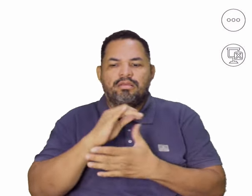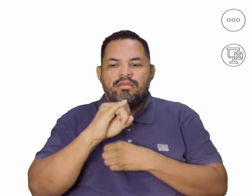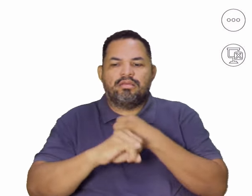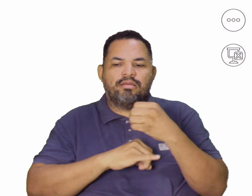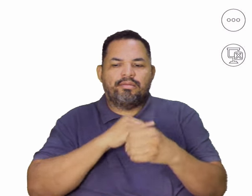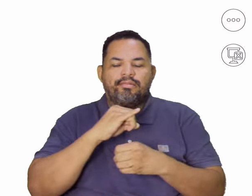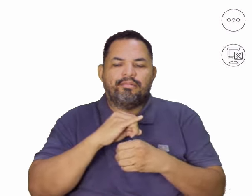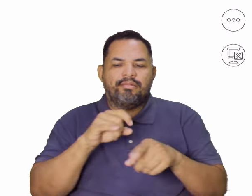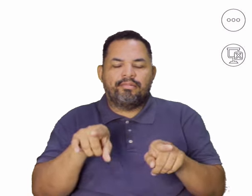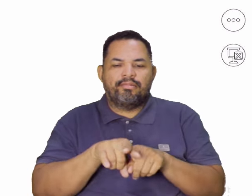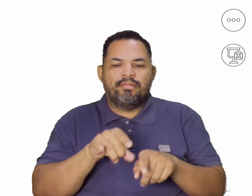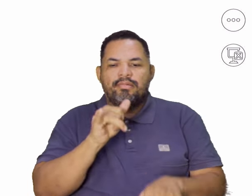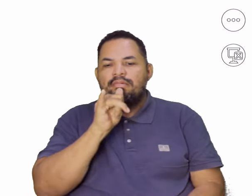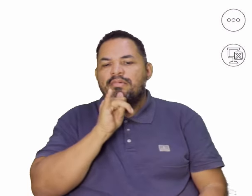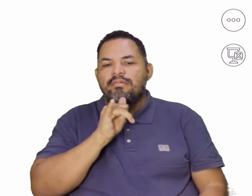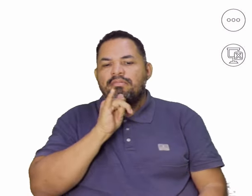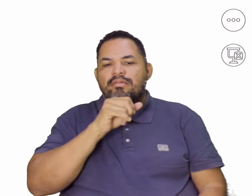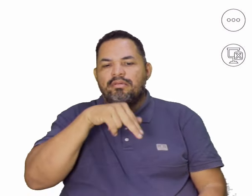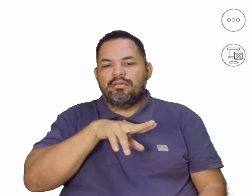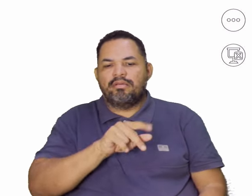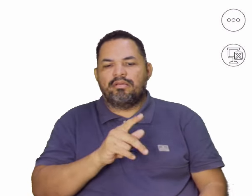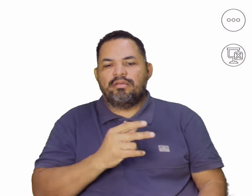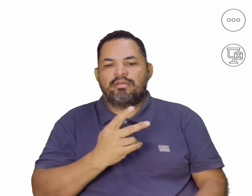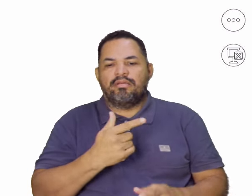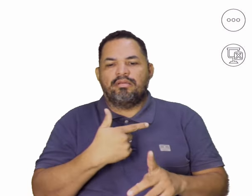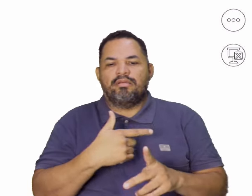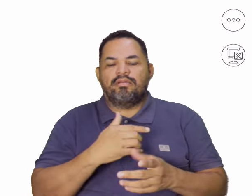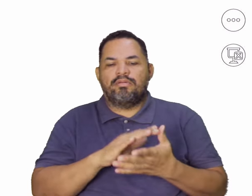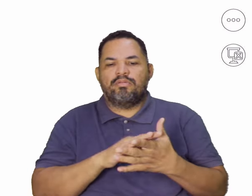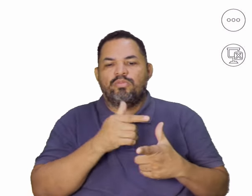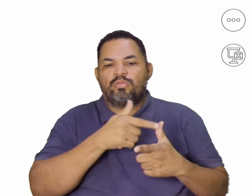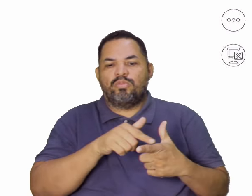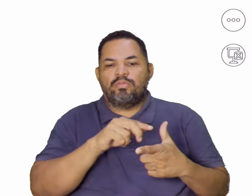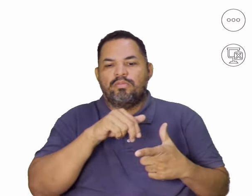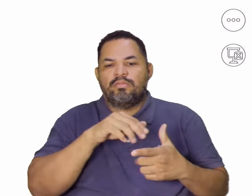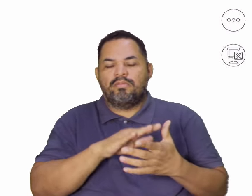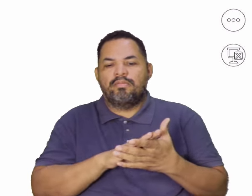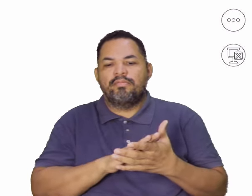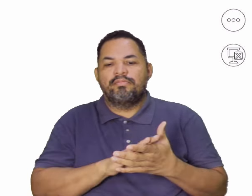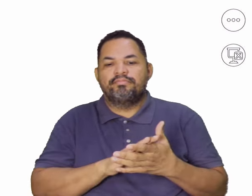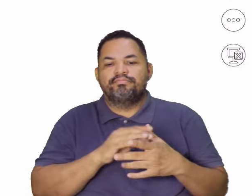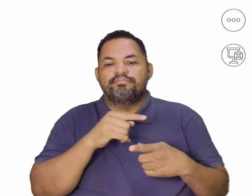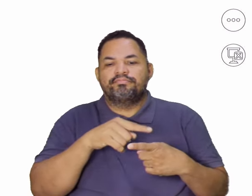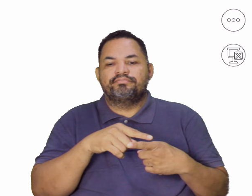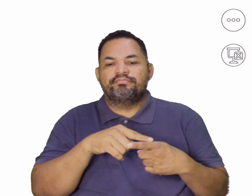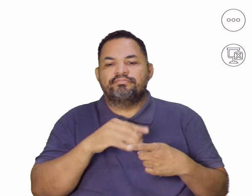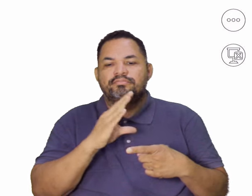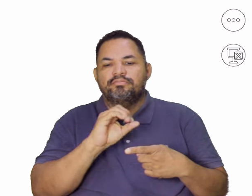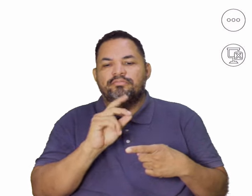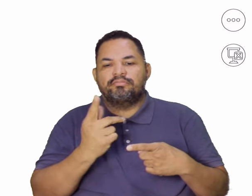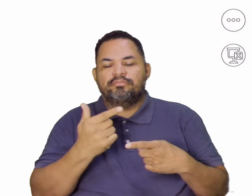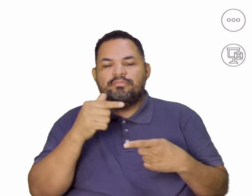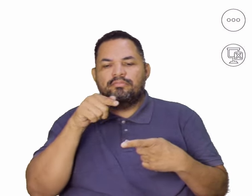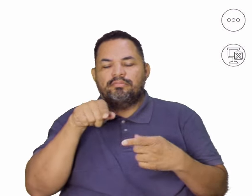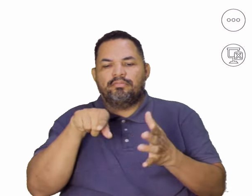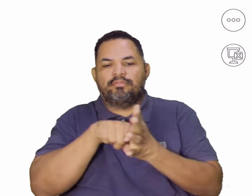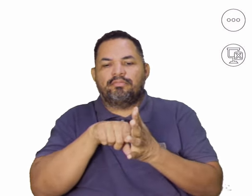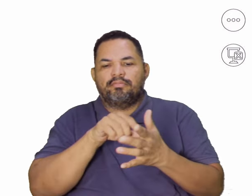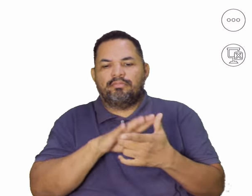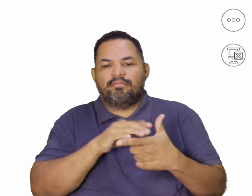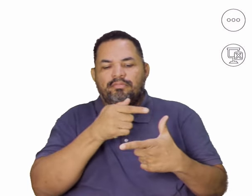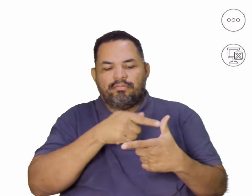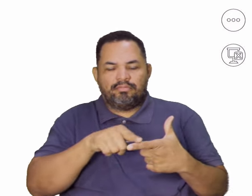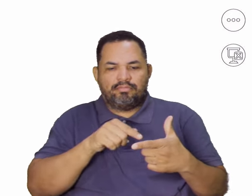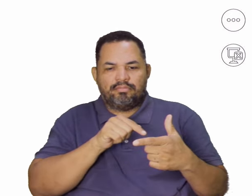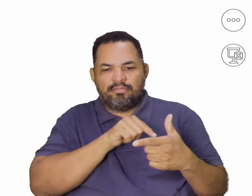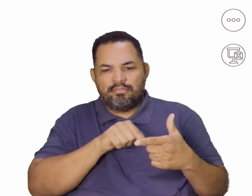íon por exemplo nh4 que é o Cátio da base e oh Men que é o âo então